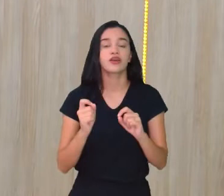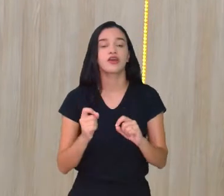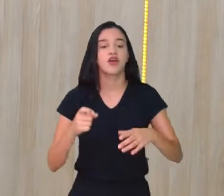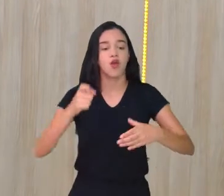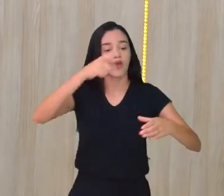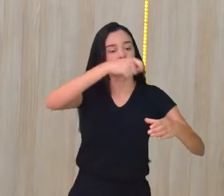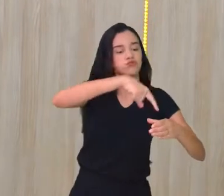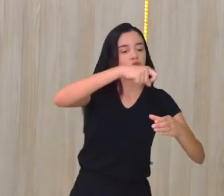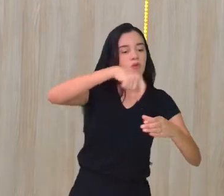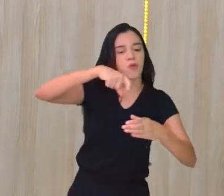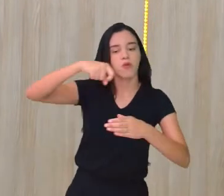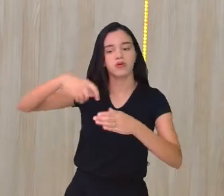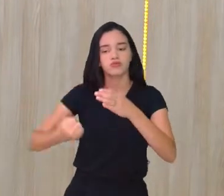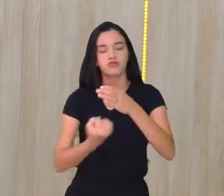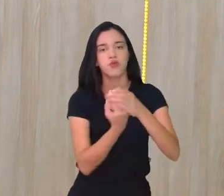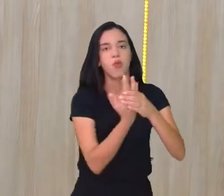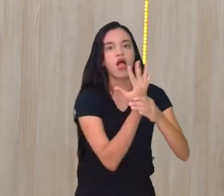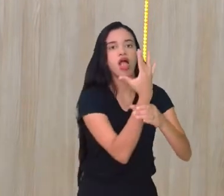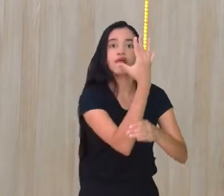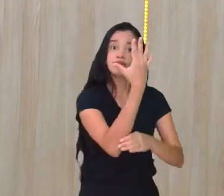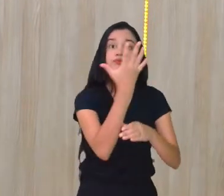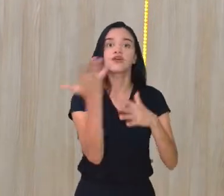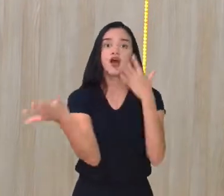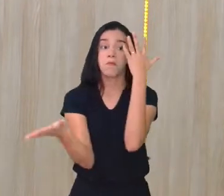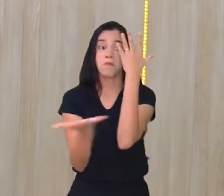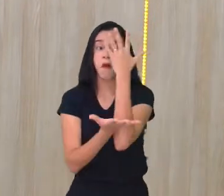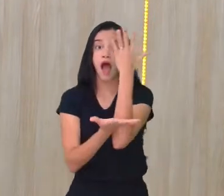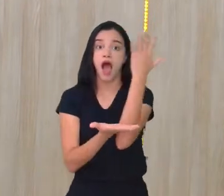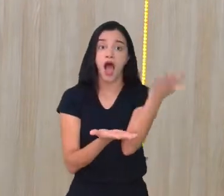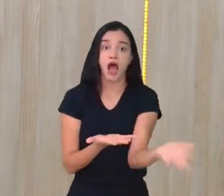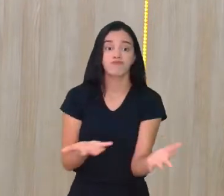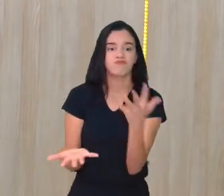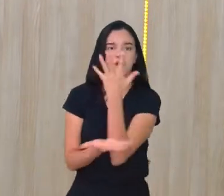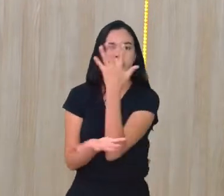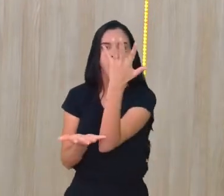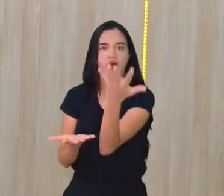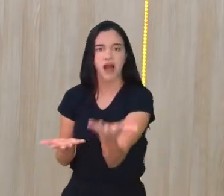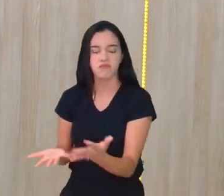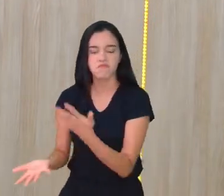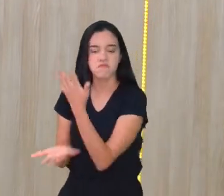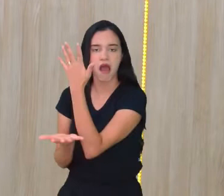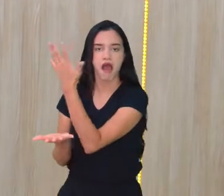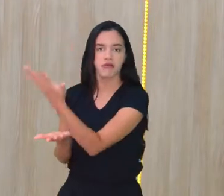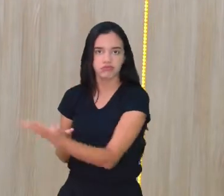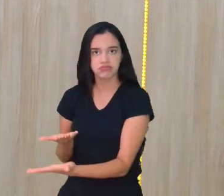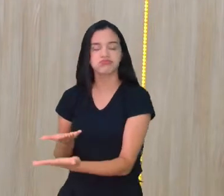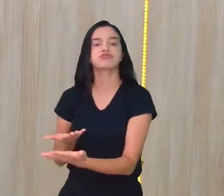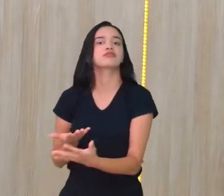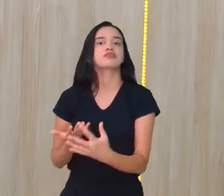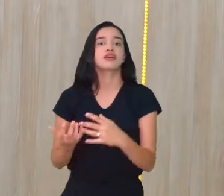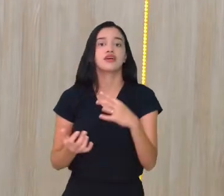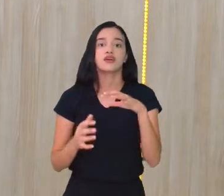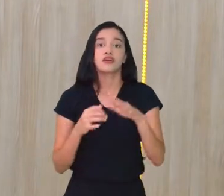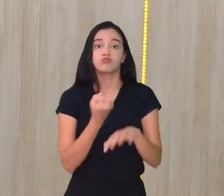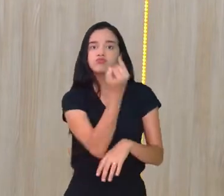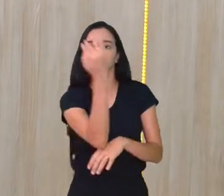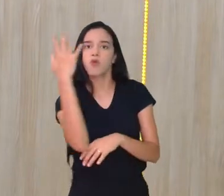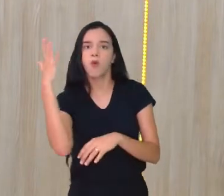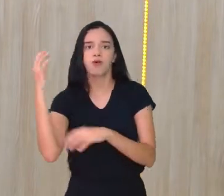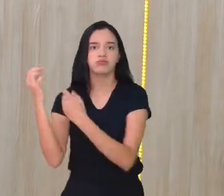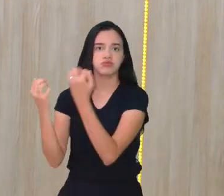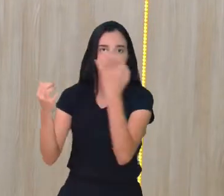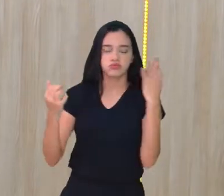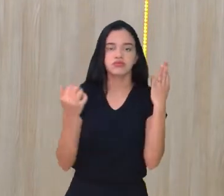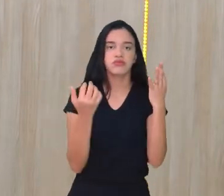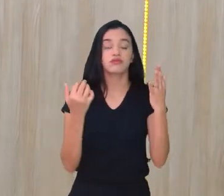reflorestamento. Vai lá, tira-se uma grande quantidade de árvores de um determinado local e não